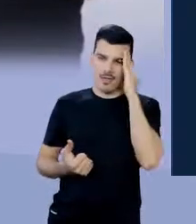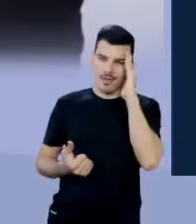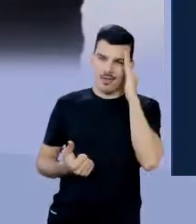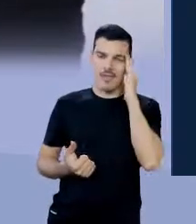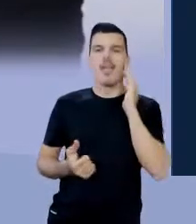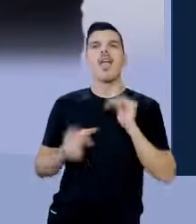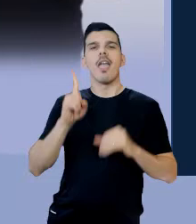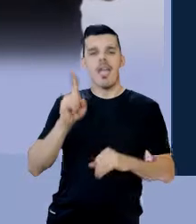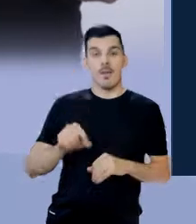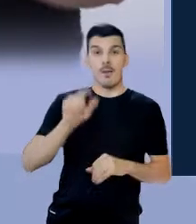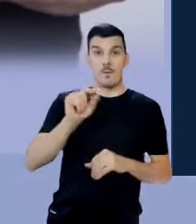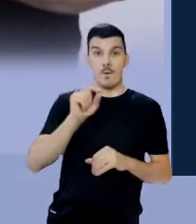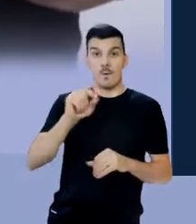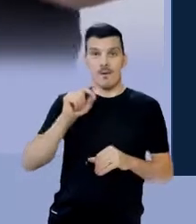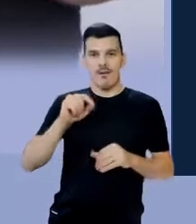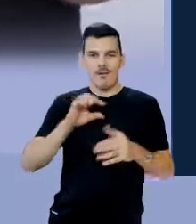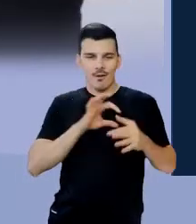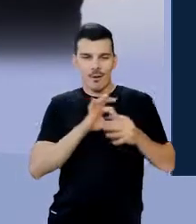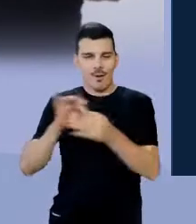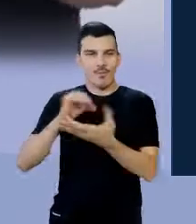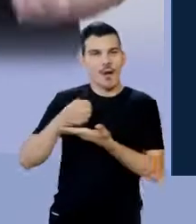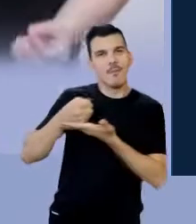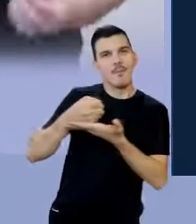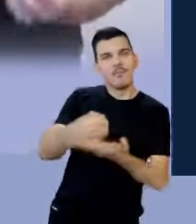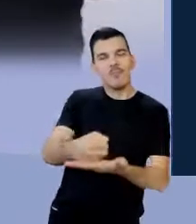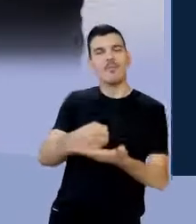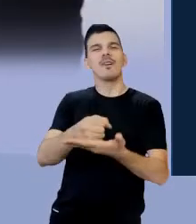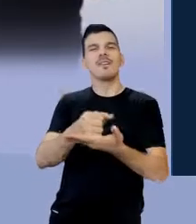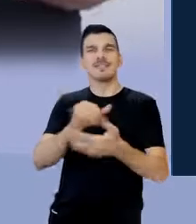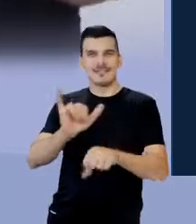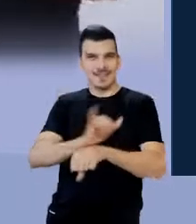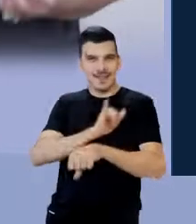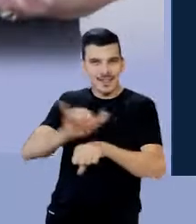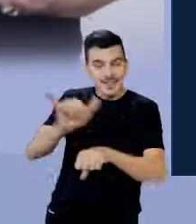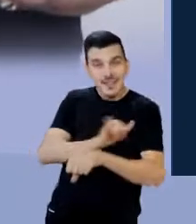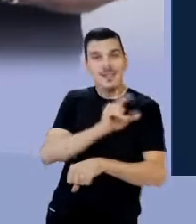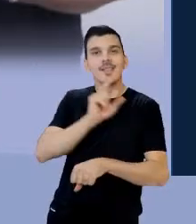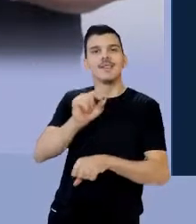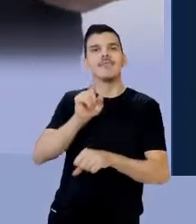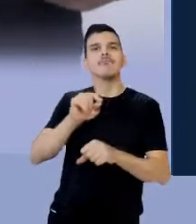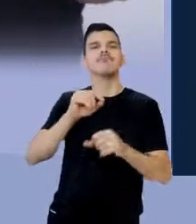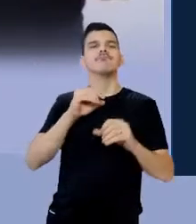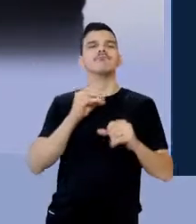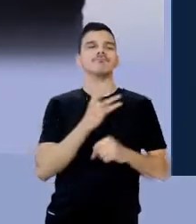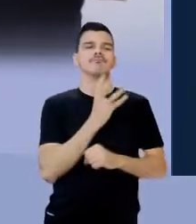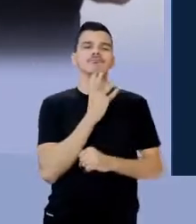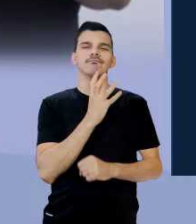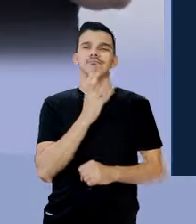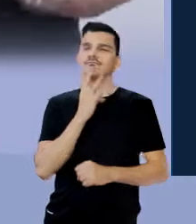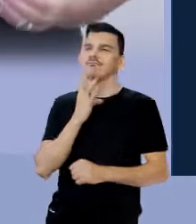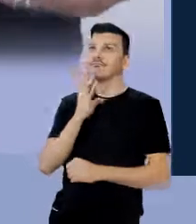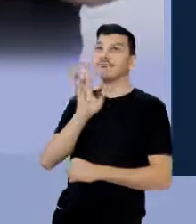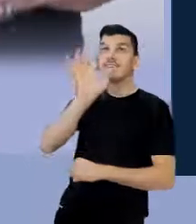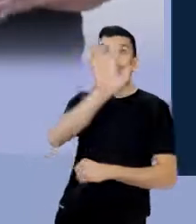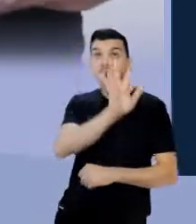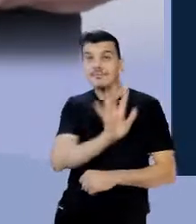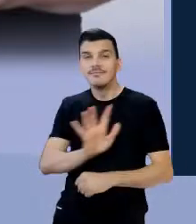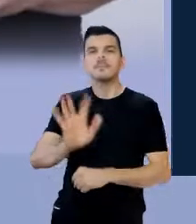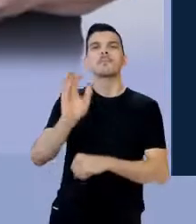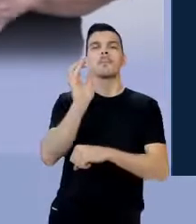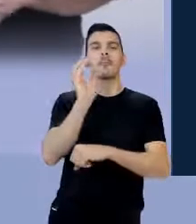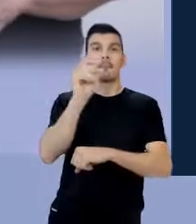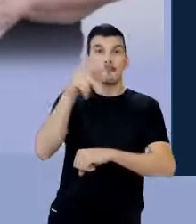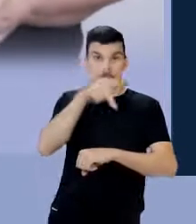entendida como patrimônio, como parceira, como meio, método de se conhecer o